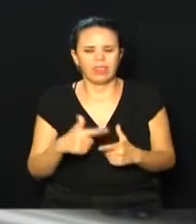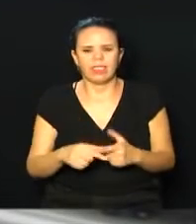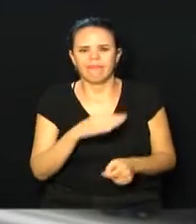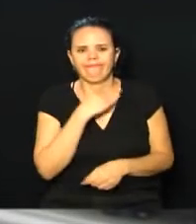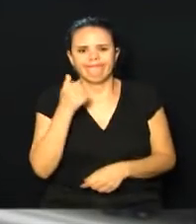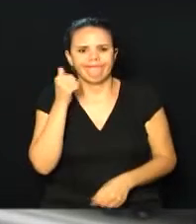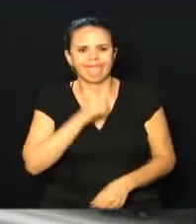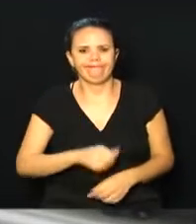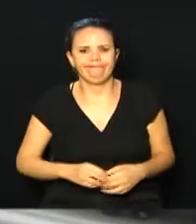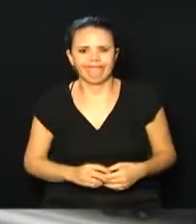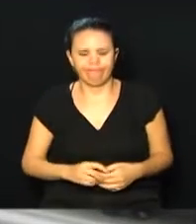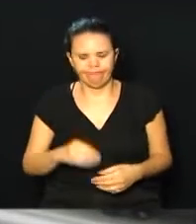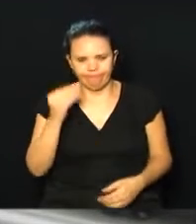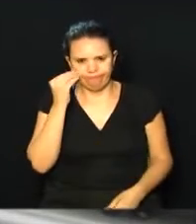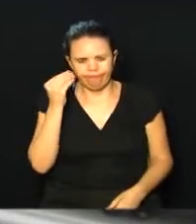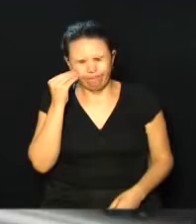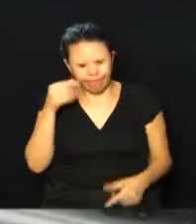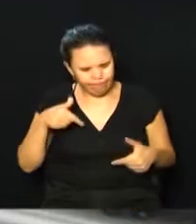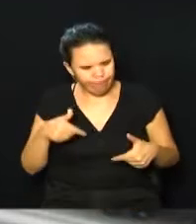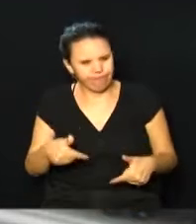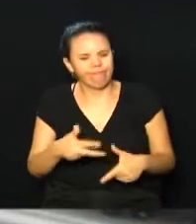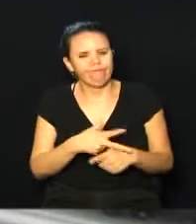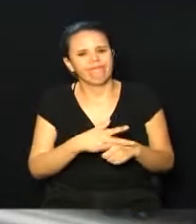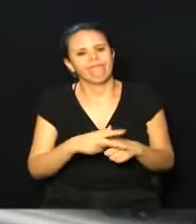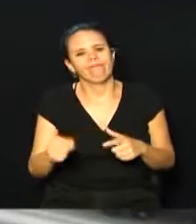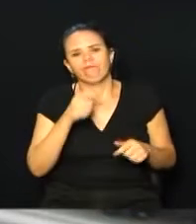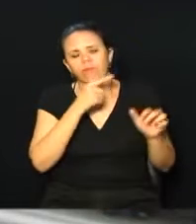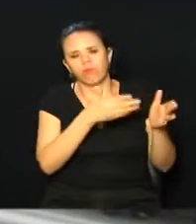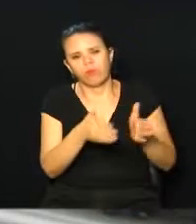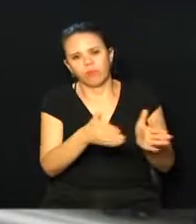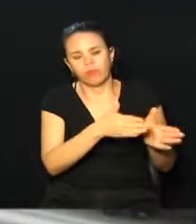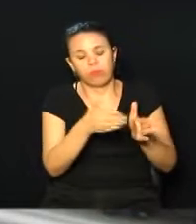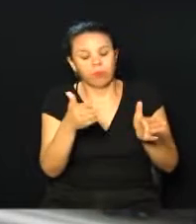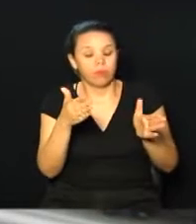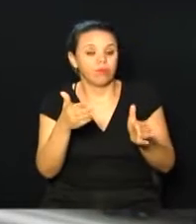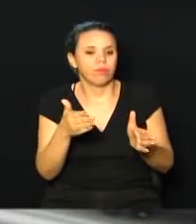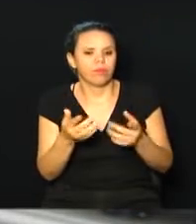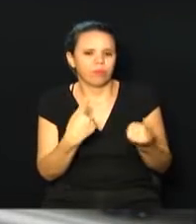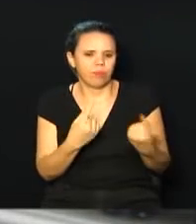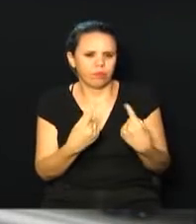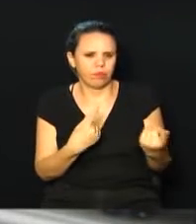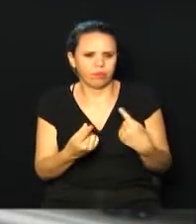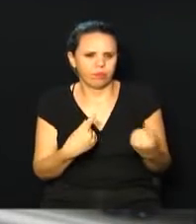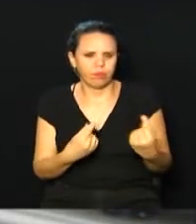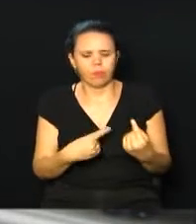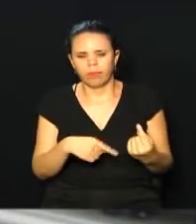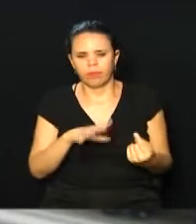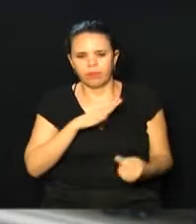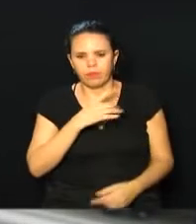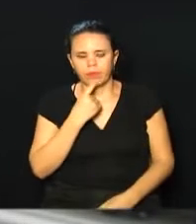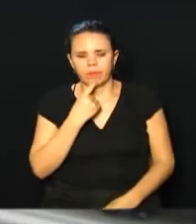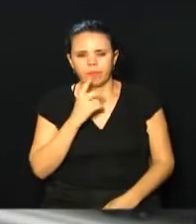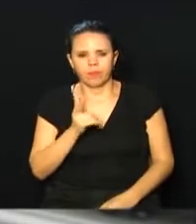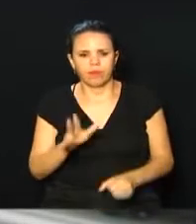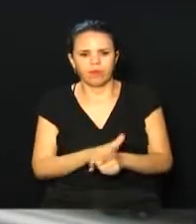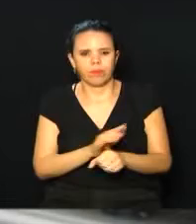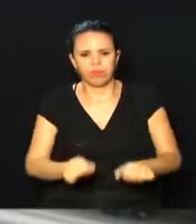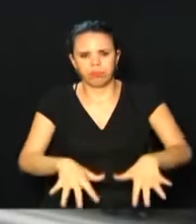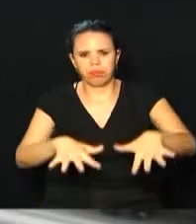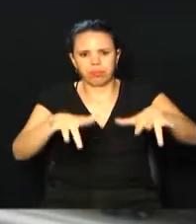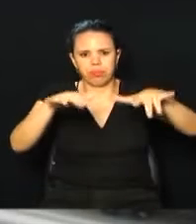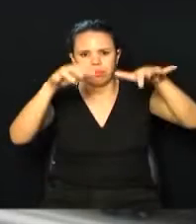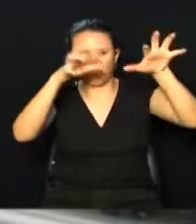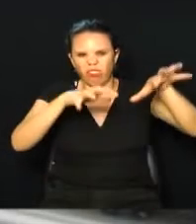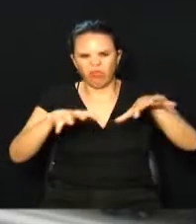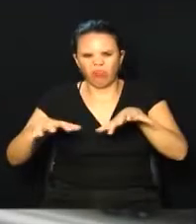mulher quando tentou enfrentar a enxurrada na Avenida Princesa do Oeste, via que sempre alaga quando chove forte